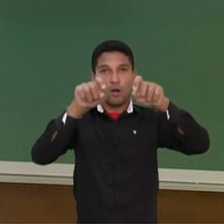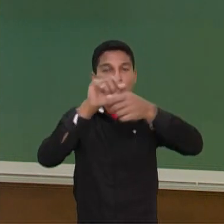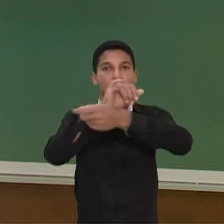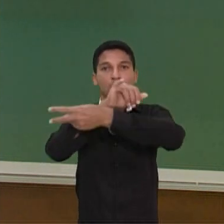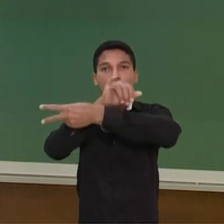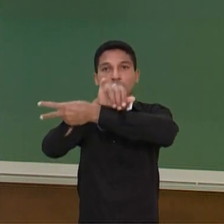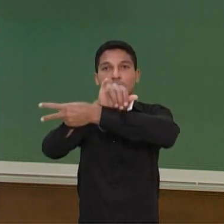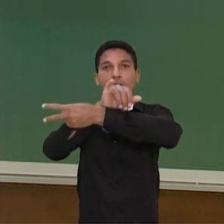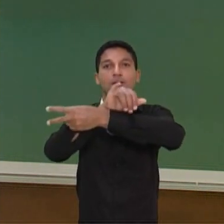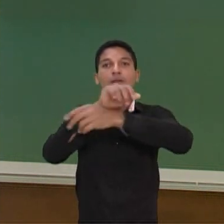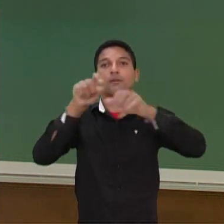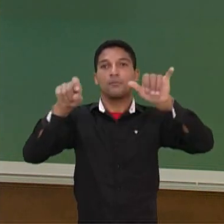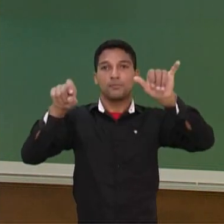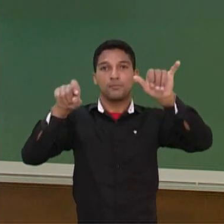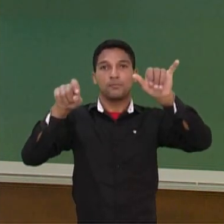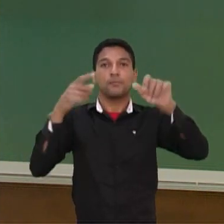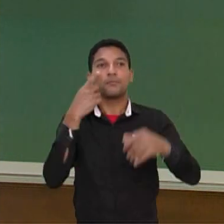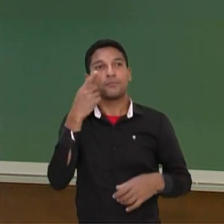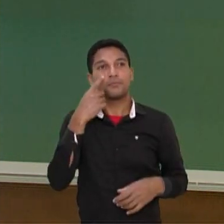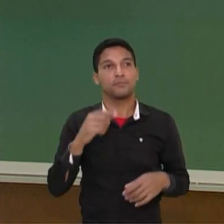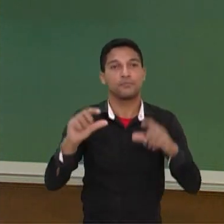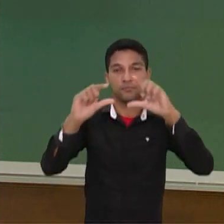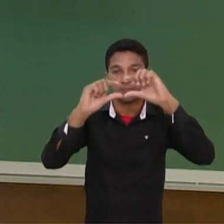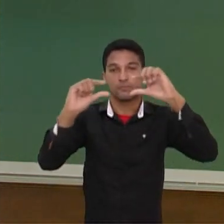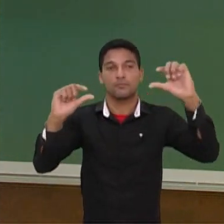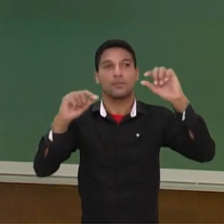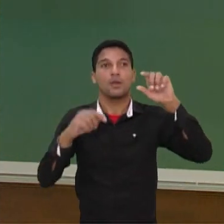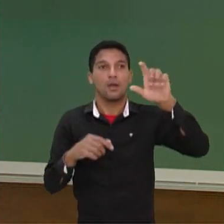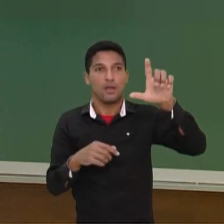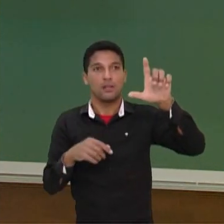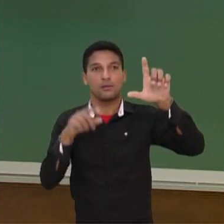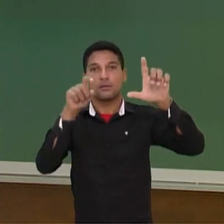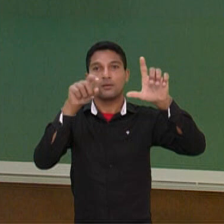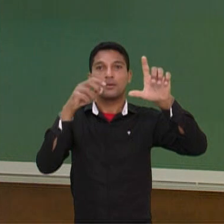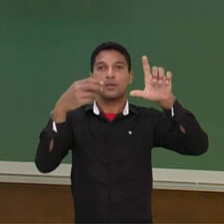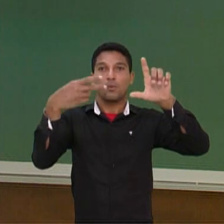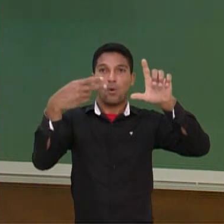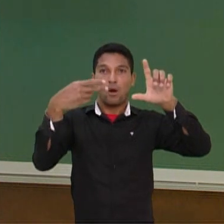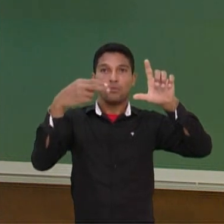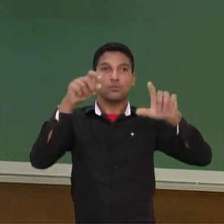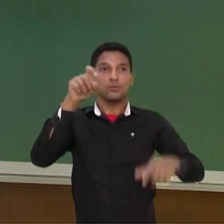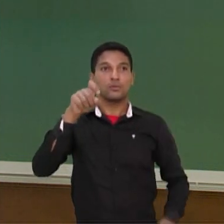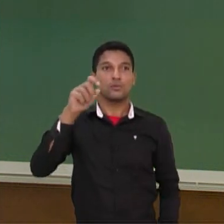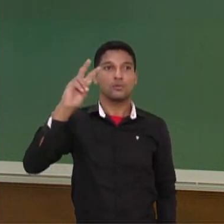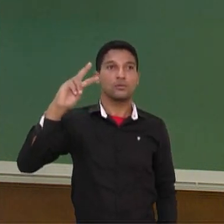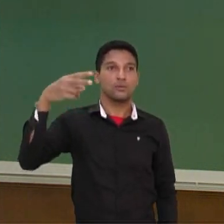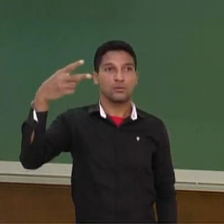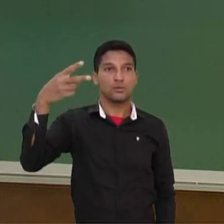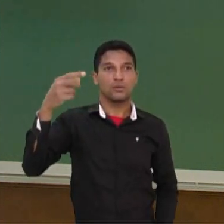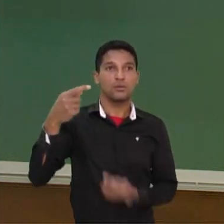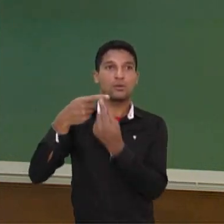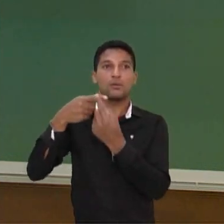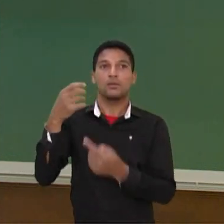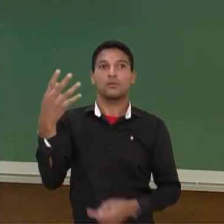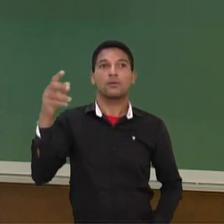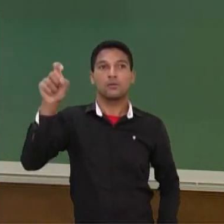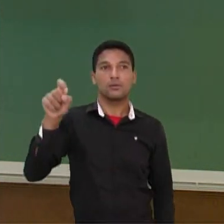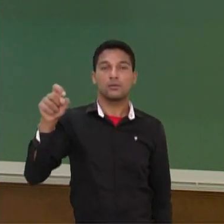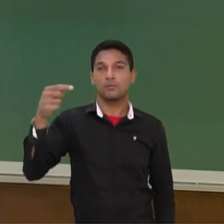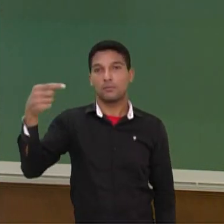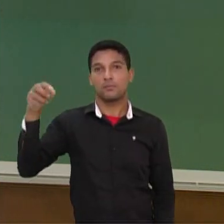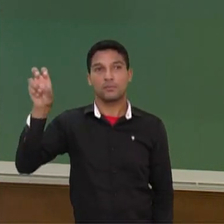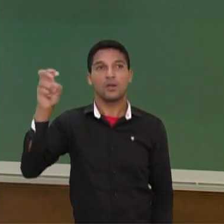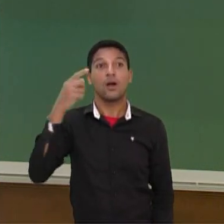vendidos para que obtenha um lucro de R$160. Bom, no enunciado diz que x é o número de produtos vendidos. Então eu tenho que descobrir o valor